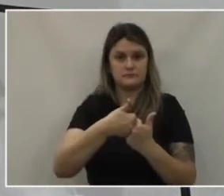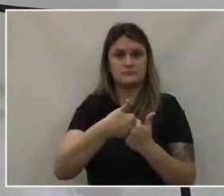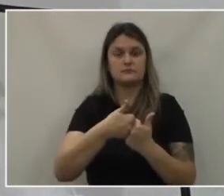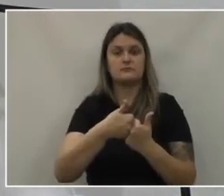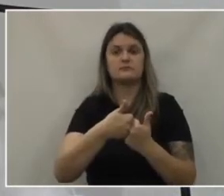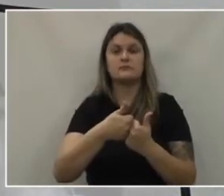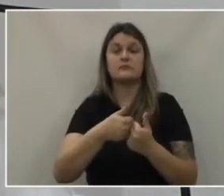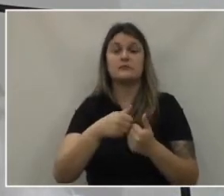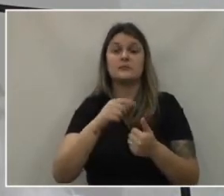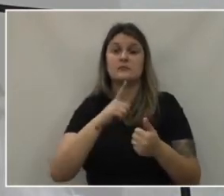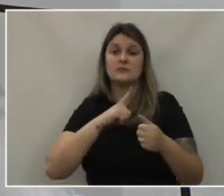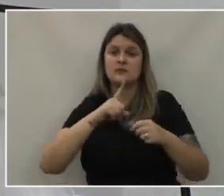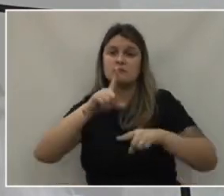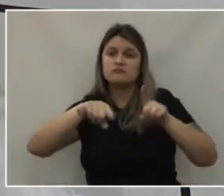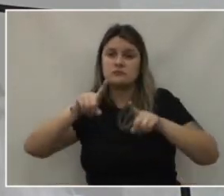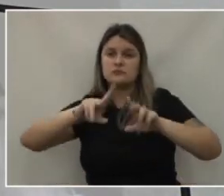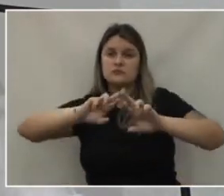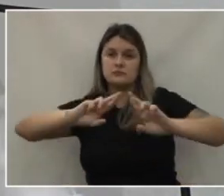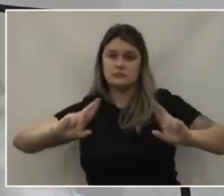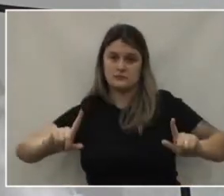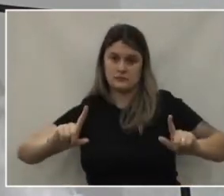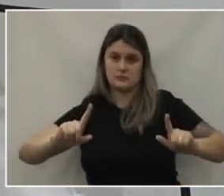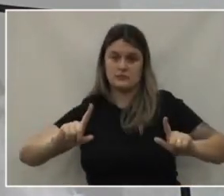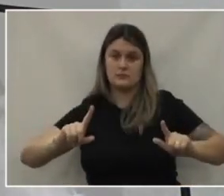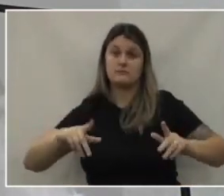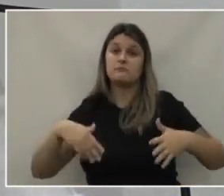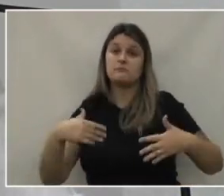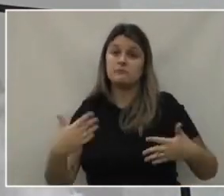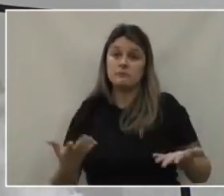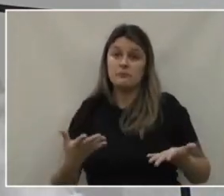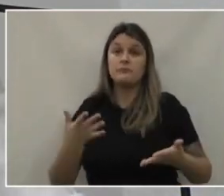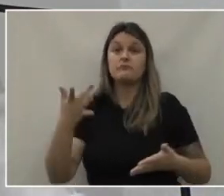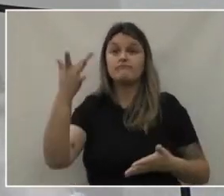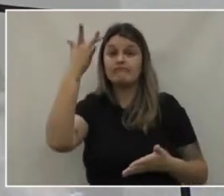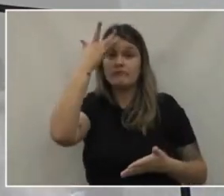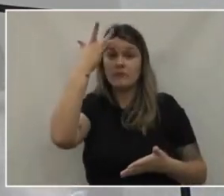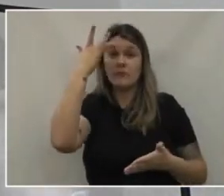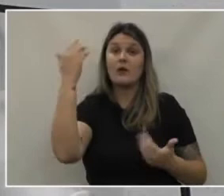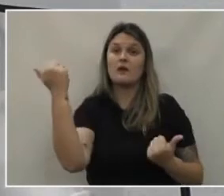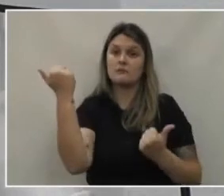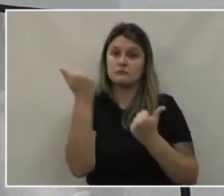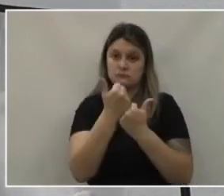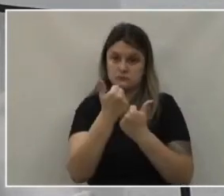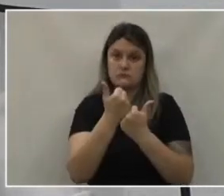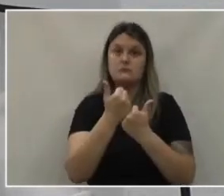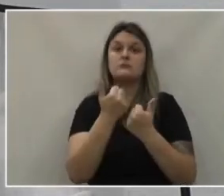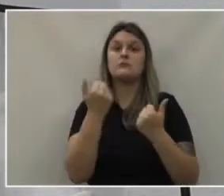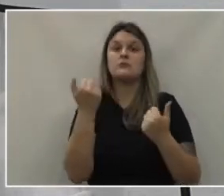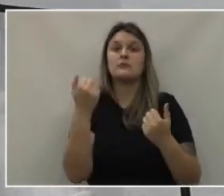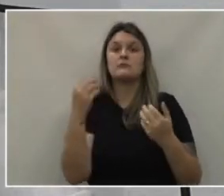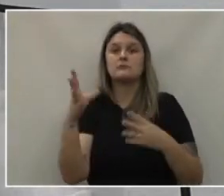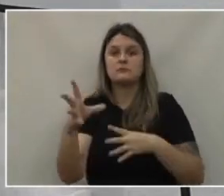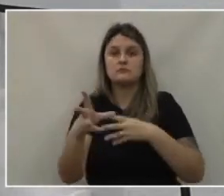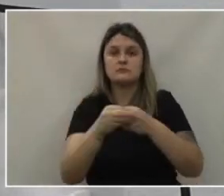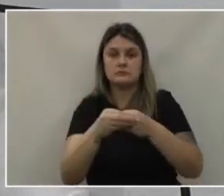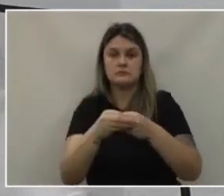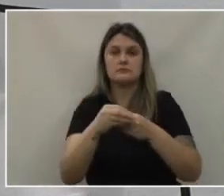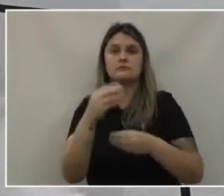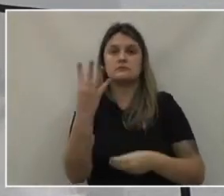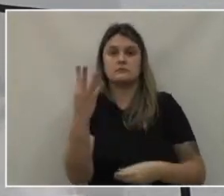com algumas alterações. Obviamente, apoia a complementação da União